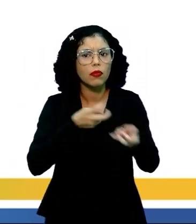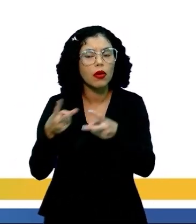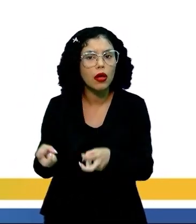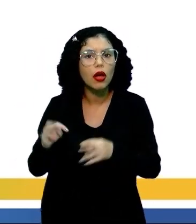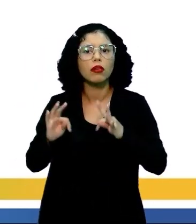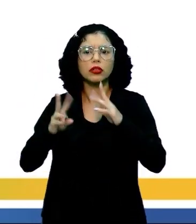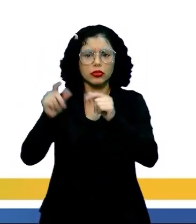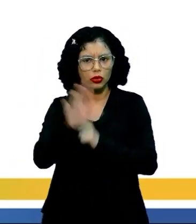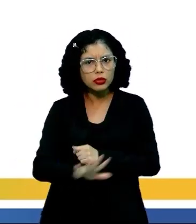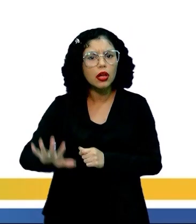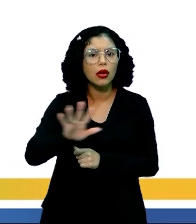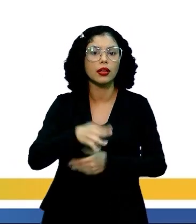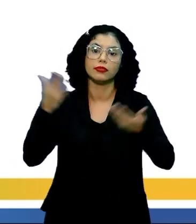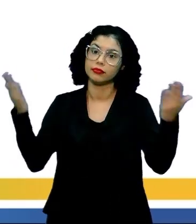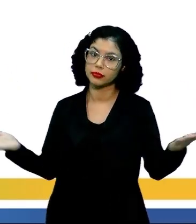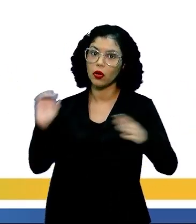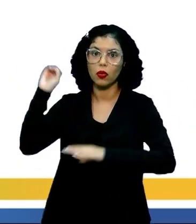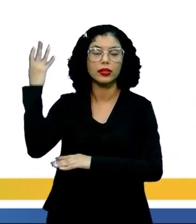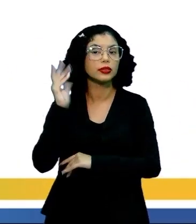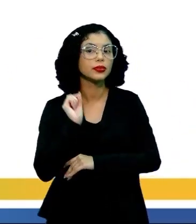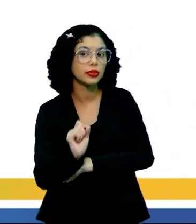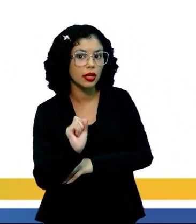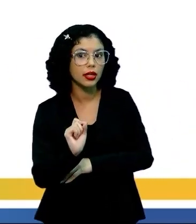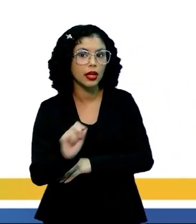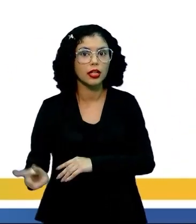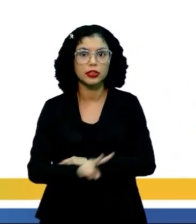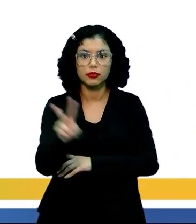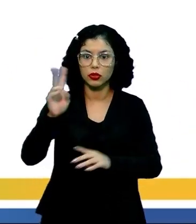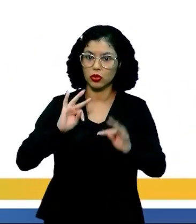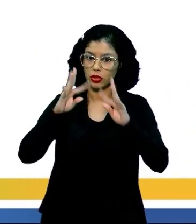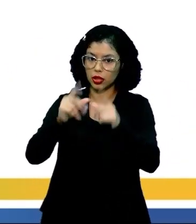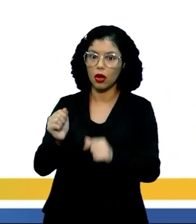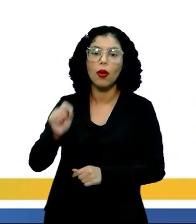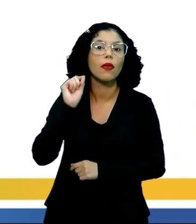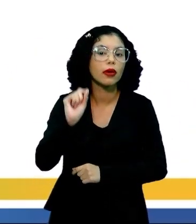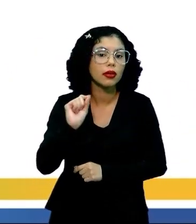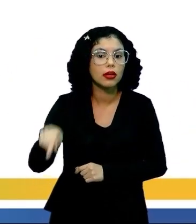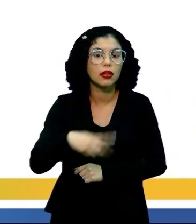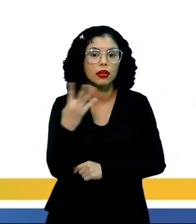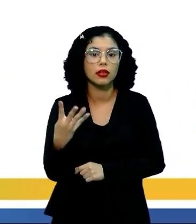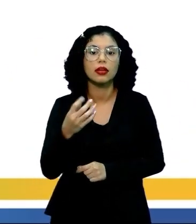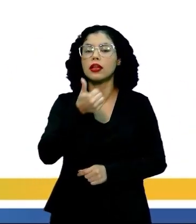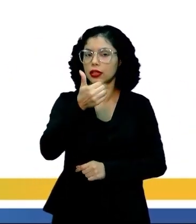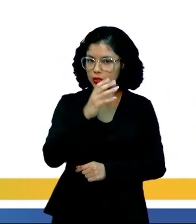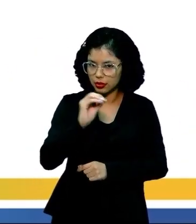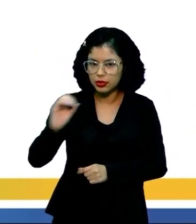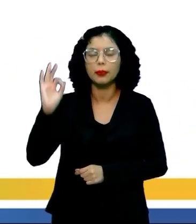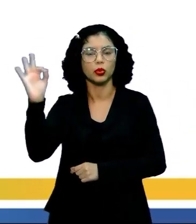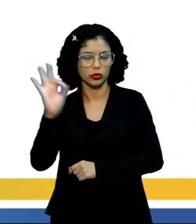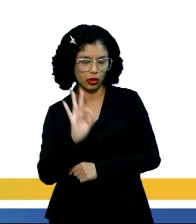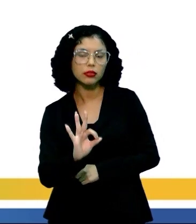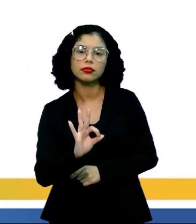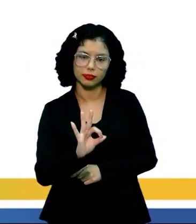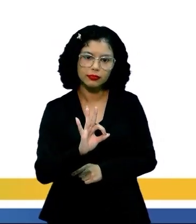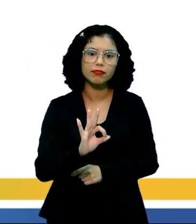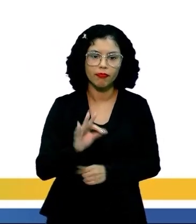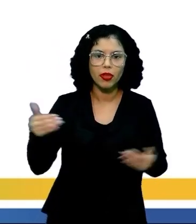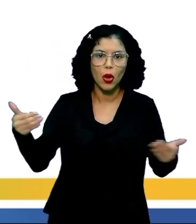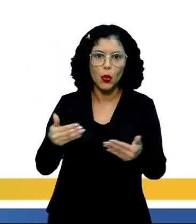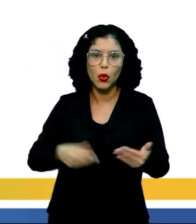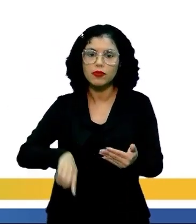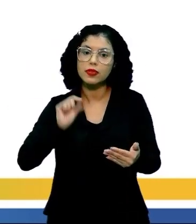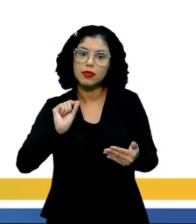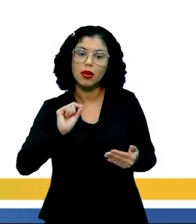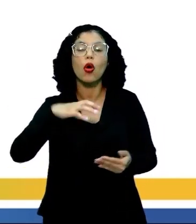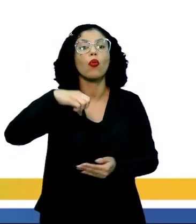valor total. Então, no caso aqui, esse valor total corresponde a 100%. Agora eu vou trabalhar o